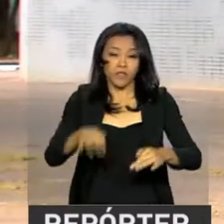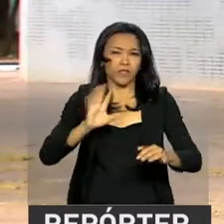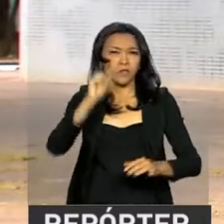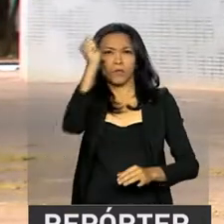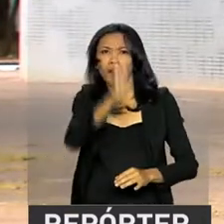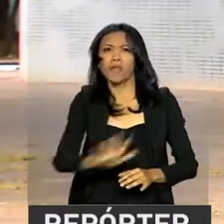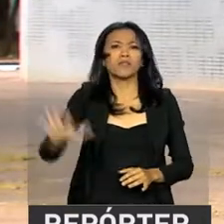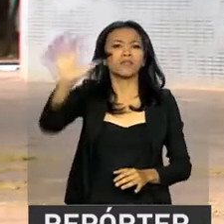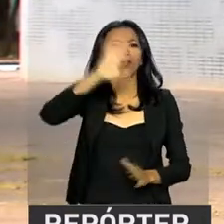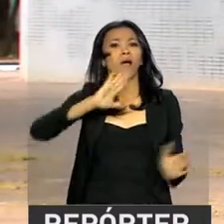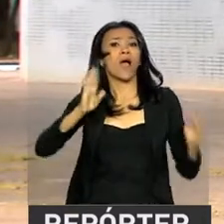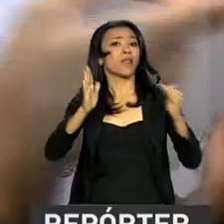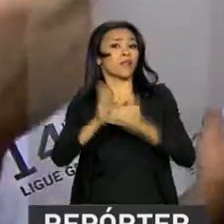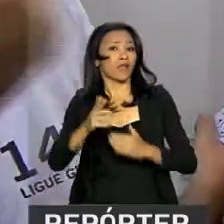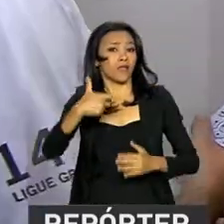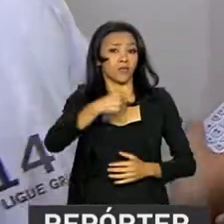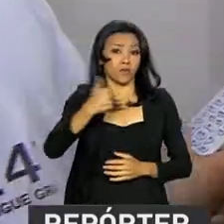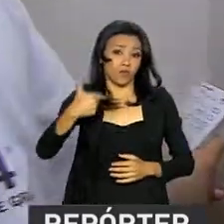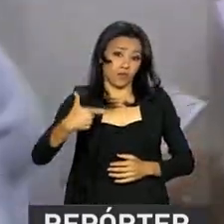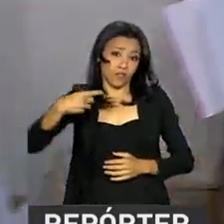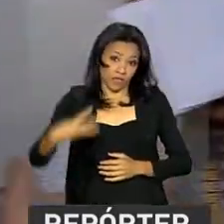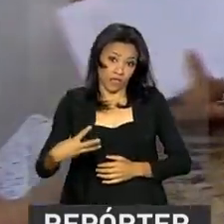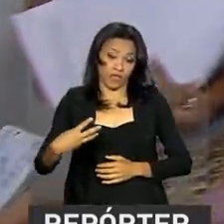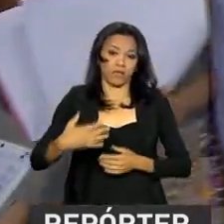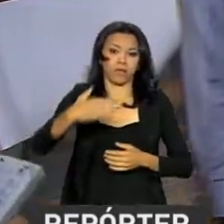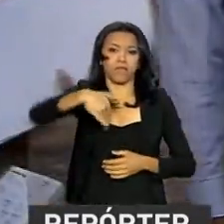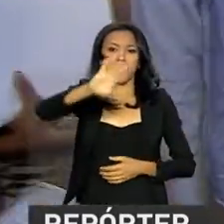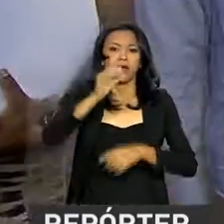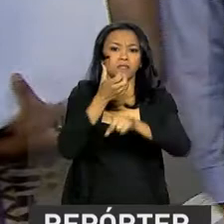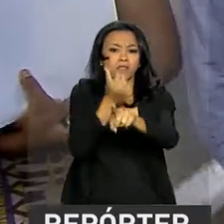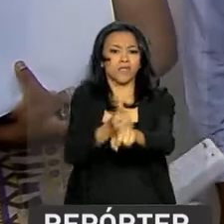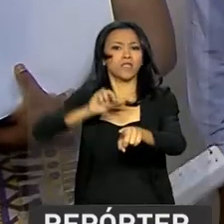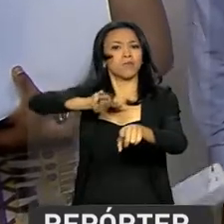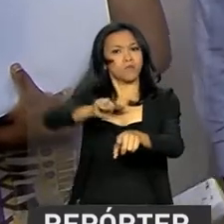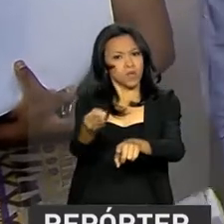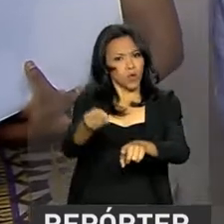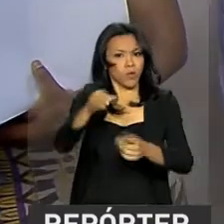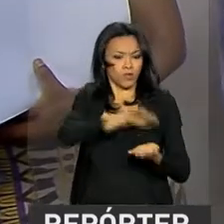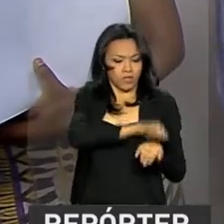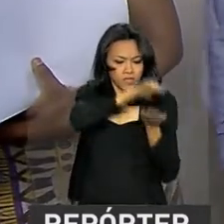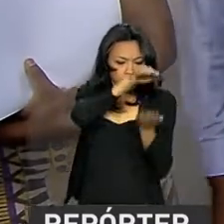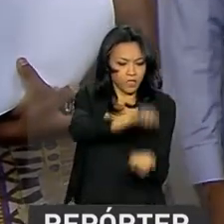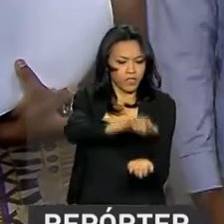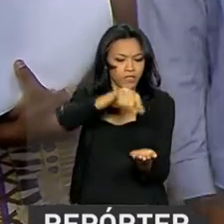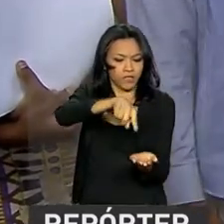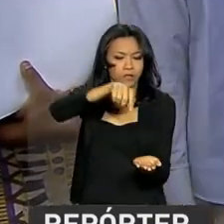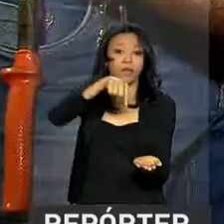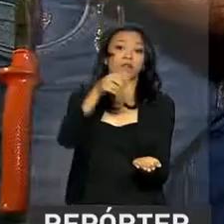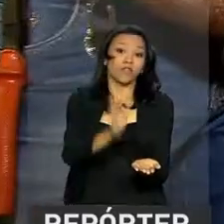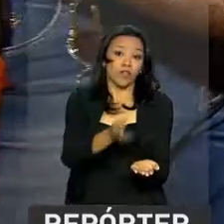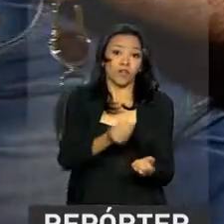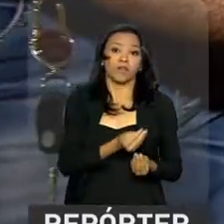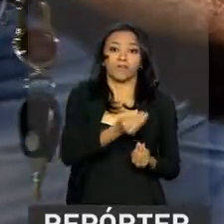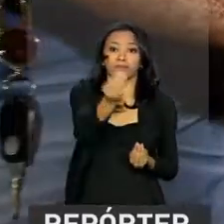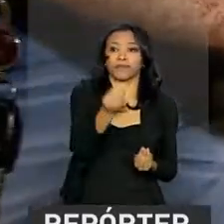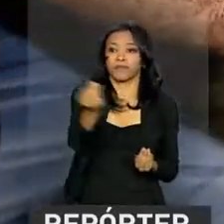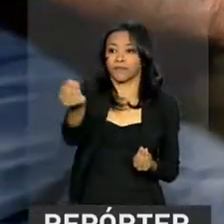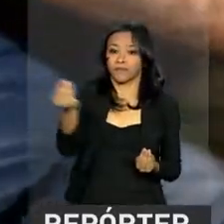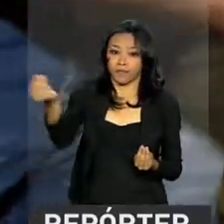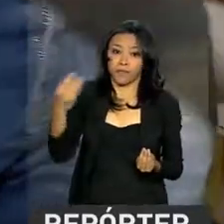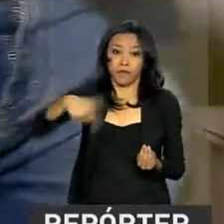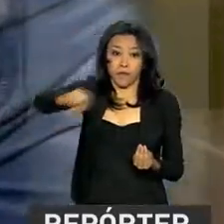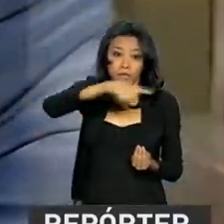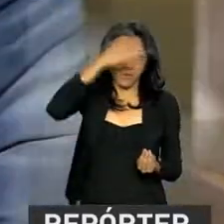até 2023 até agora mais de 6 milhões de kits com conversores de antenas para garantir o recebimento